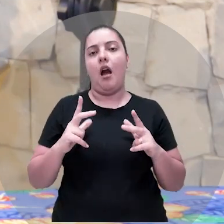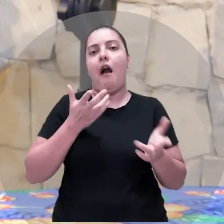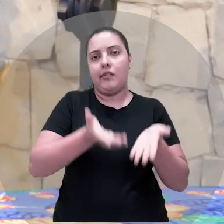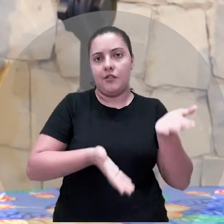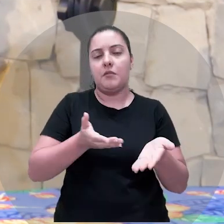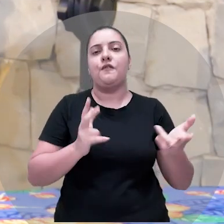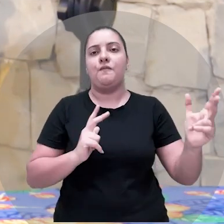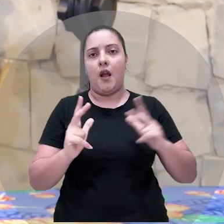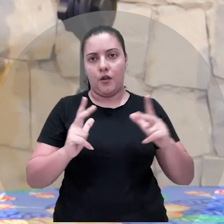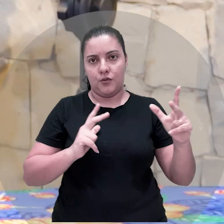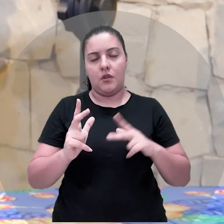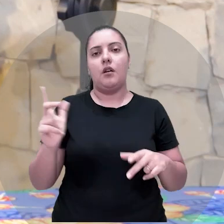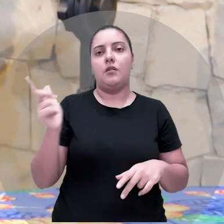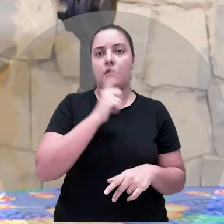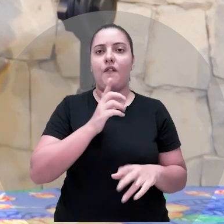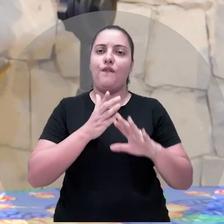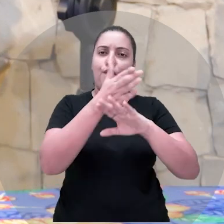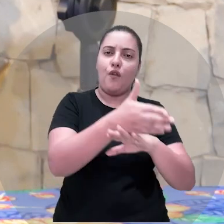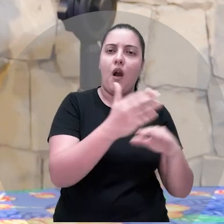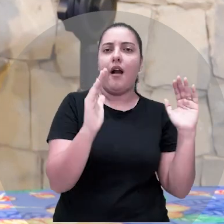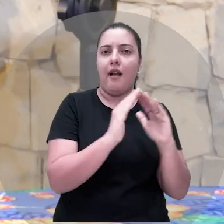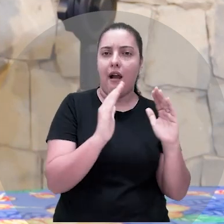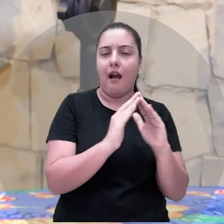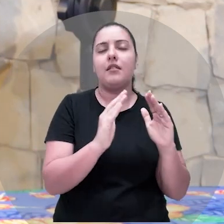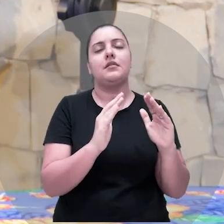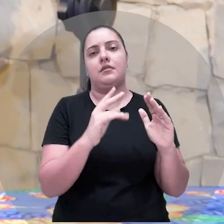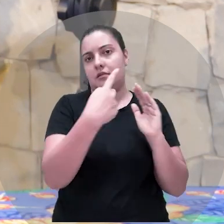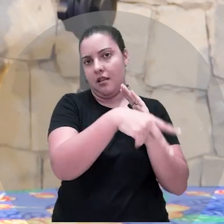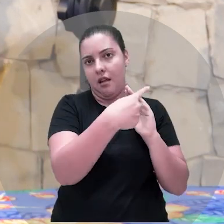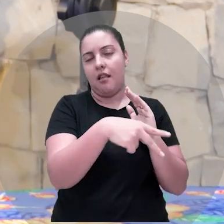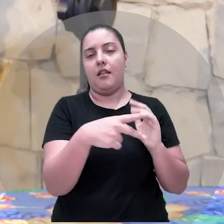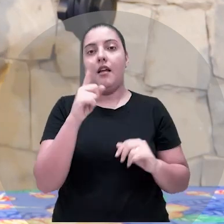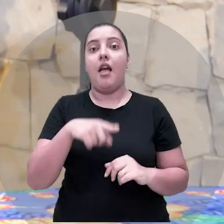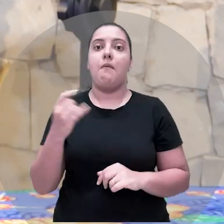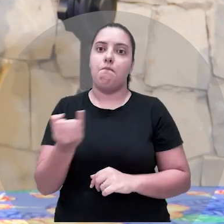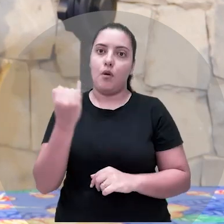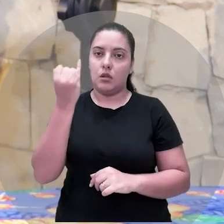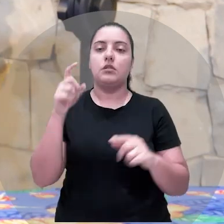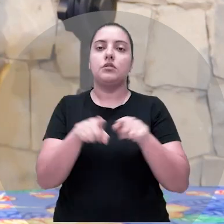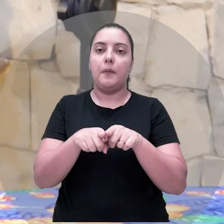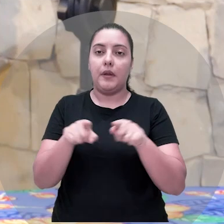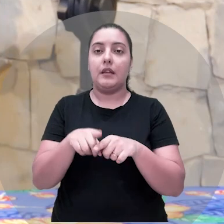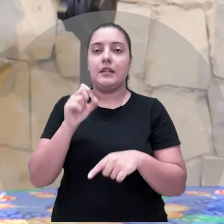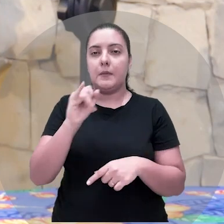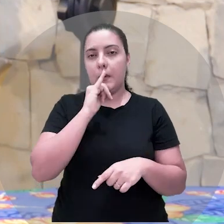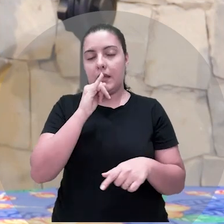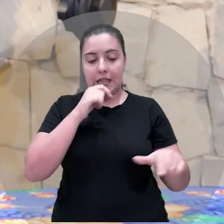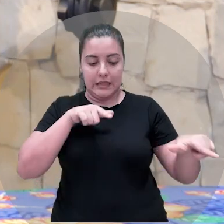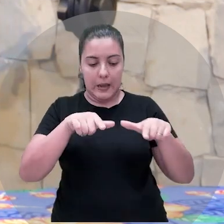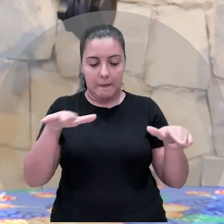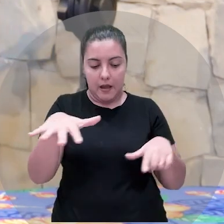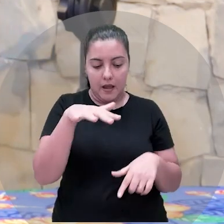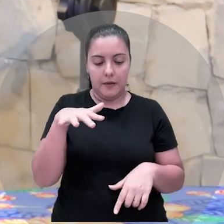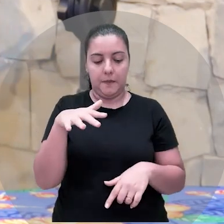conhecer o pai conhecer a mãe conhecer ela e a rotina daquela criança né porque assim Independente de qual curso você fizer